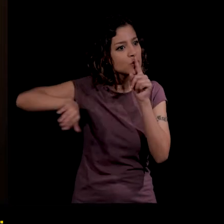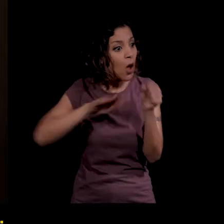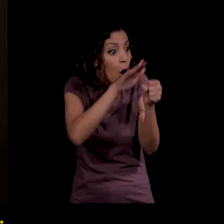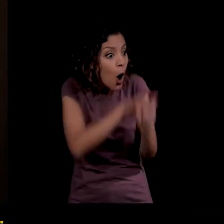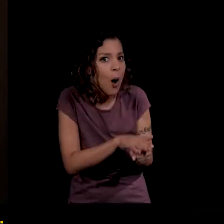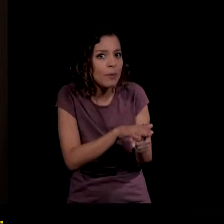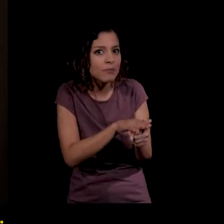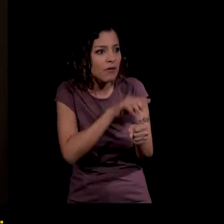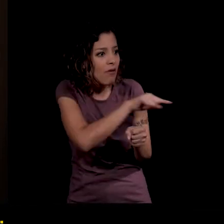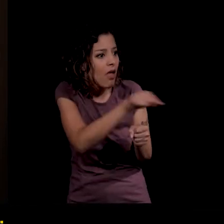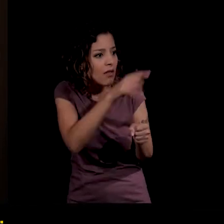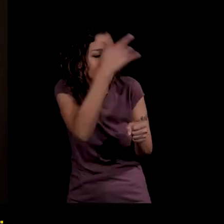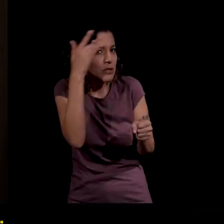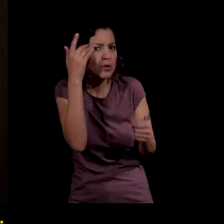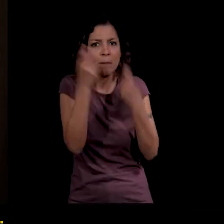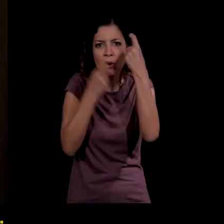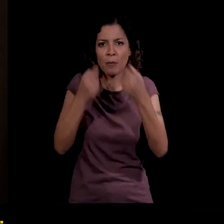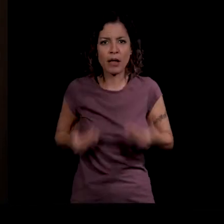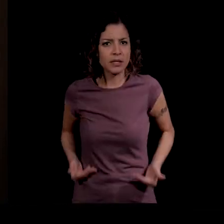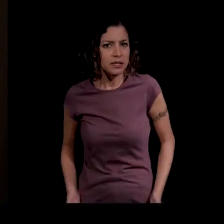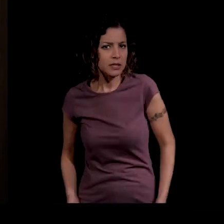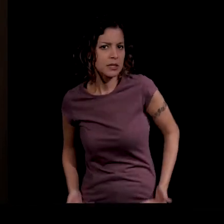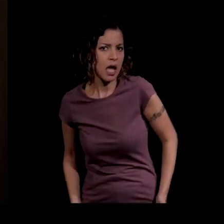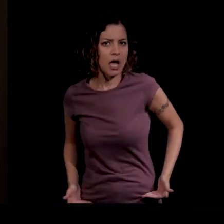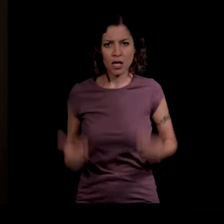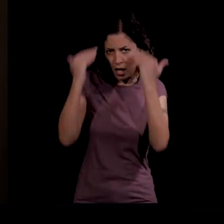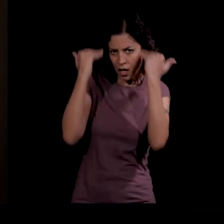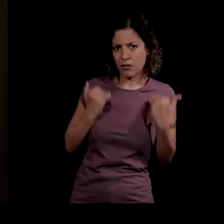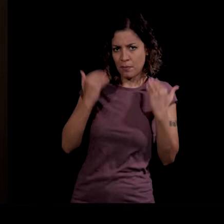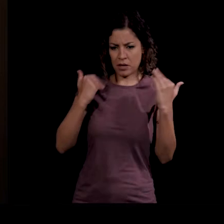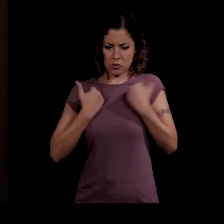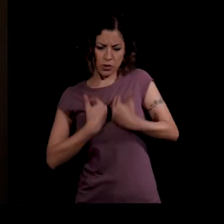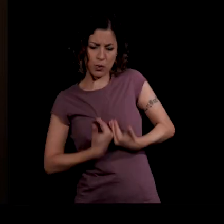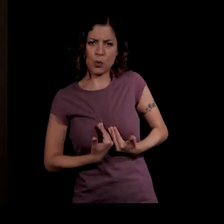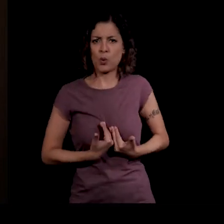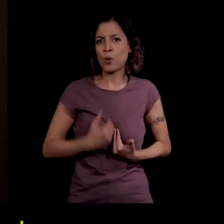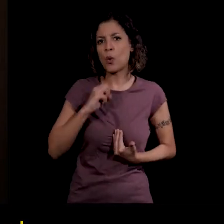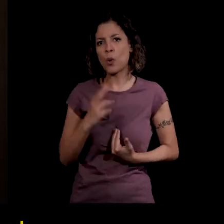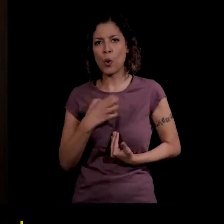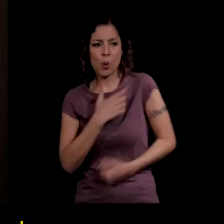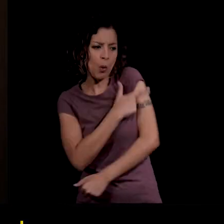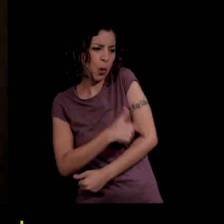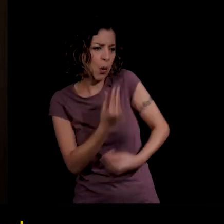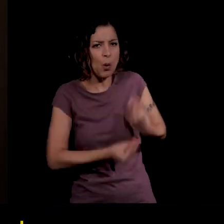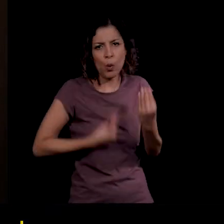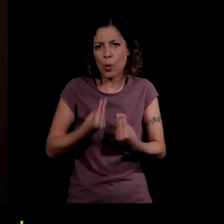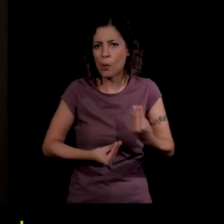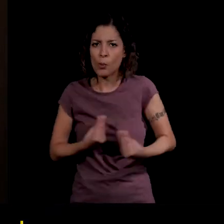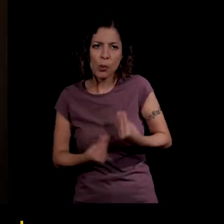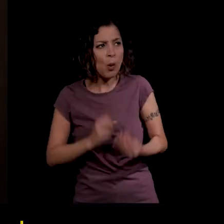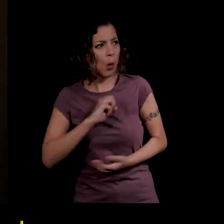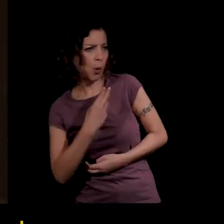mesmo, para deixar as pessoas preocupadas com o tamanho da saia, o comprimento do cabelo, o decote, ou o comportamento do fulano,